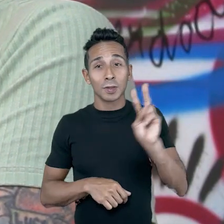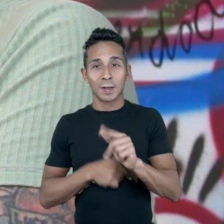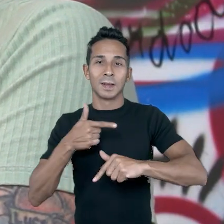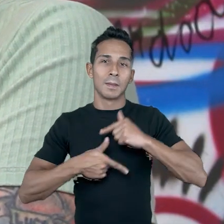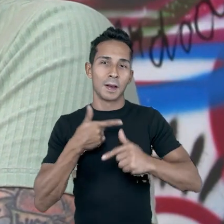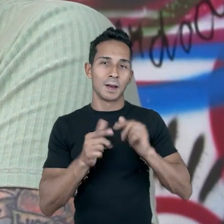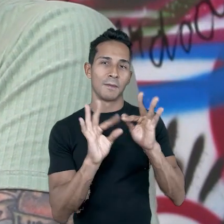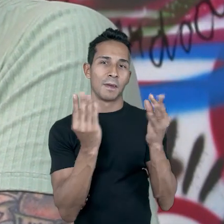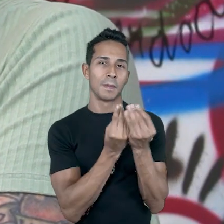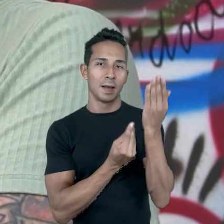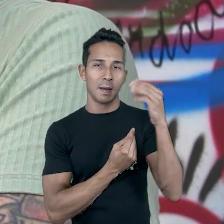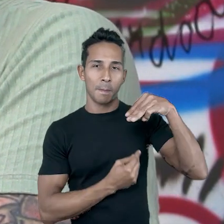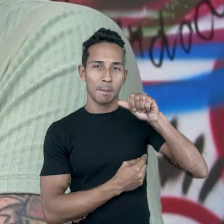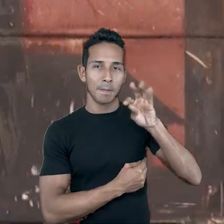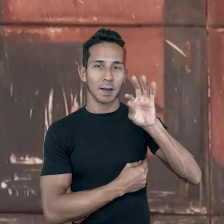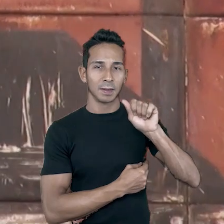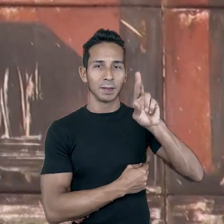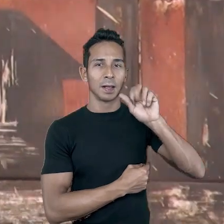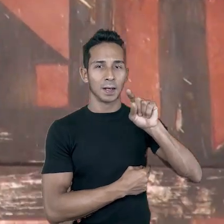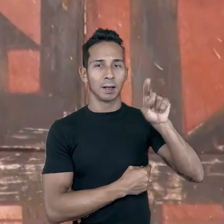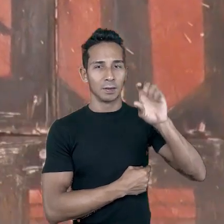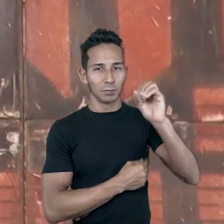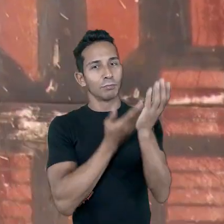mato também, para continuar trabalhando para eles, né?